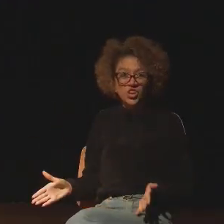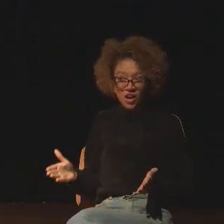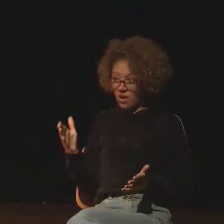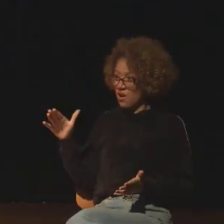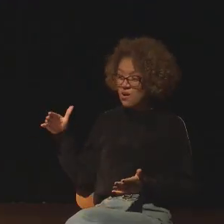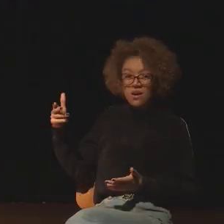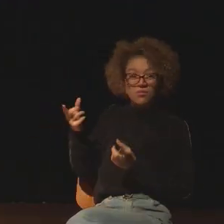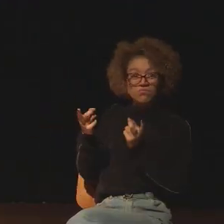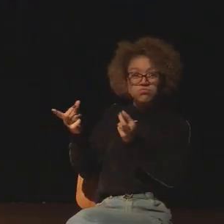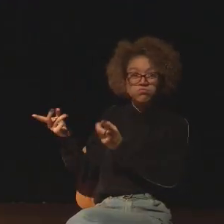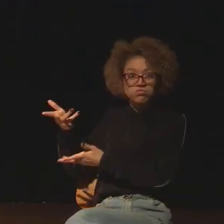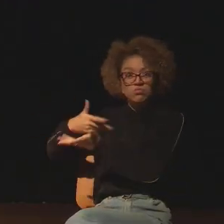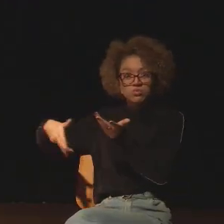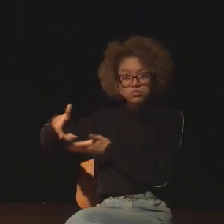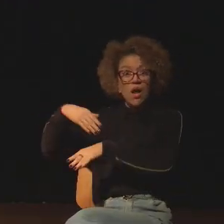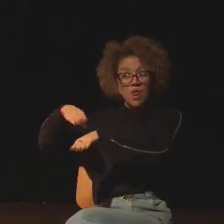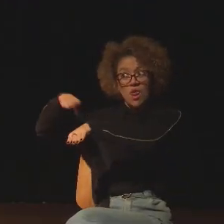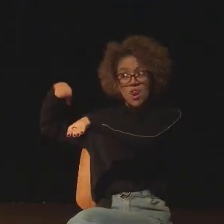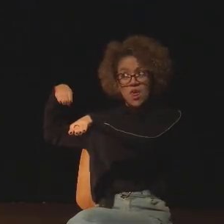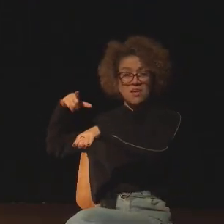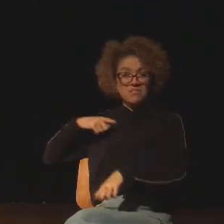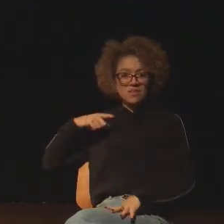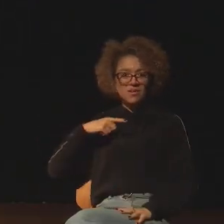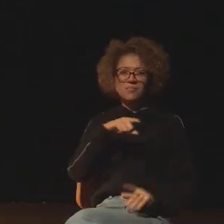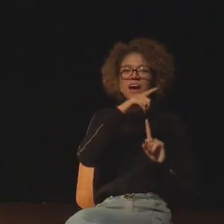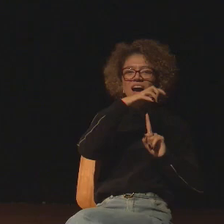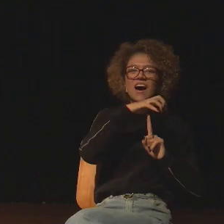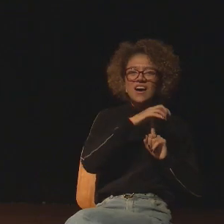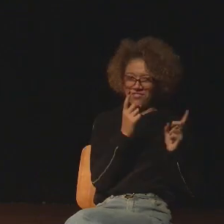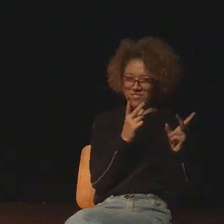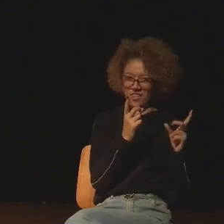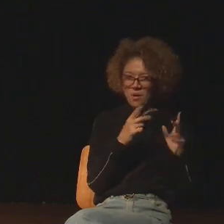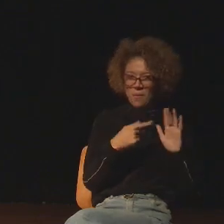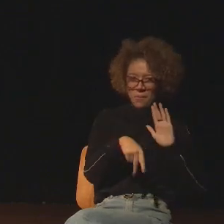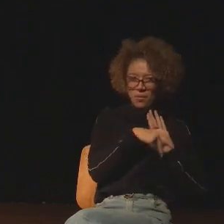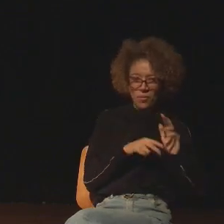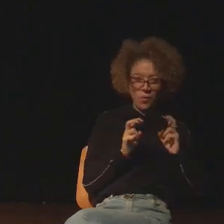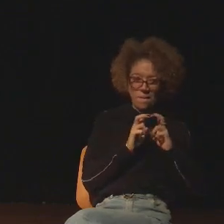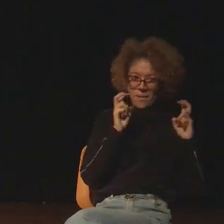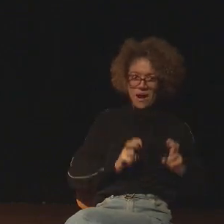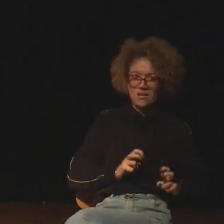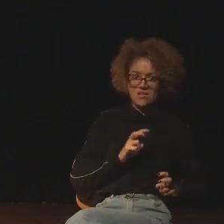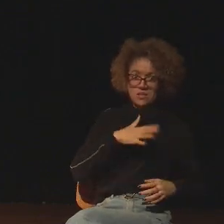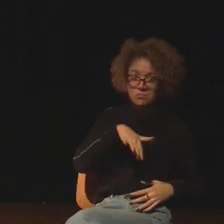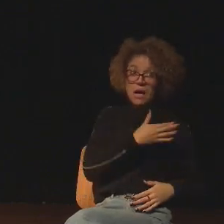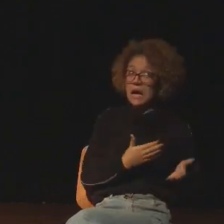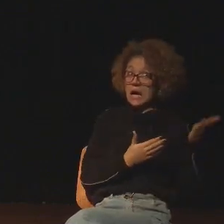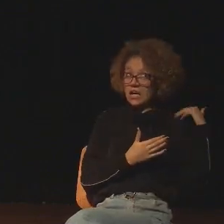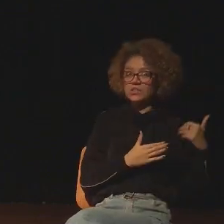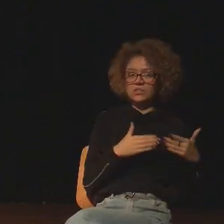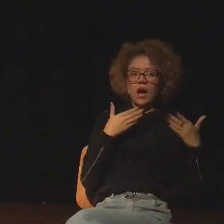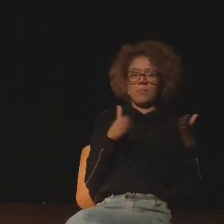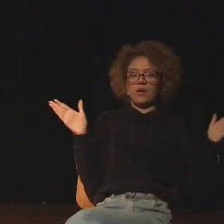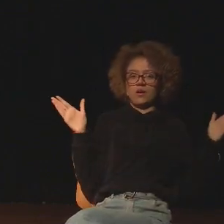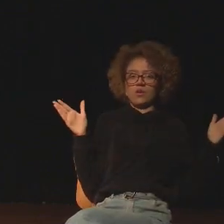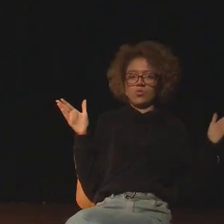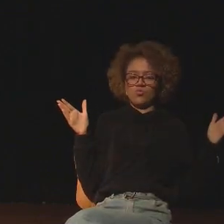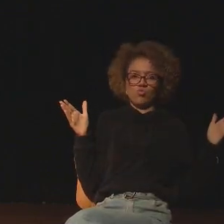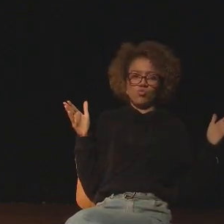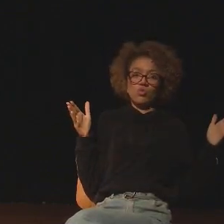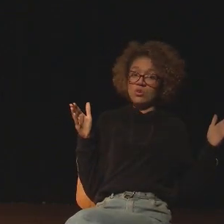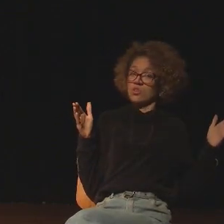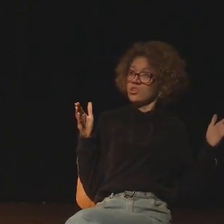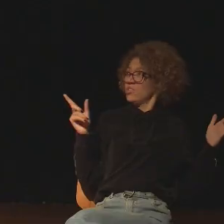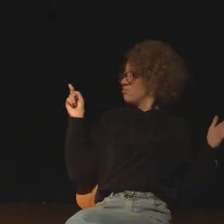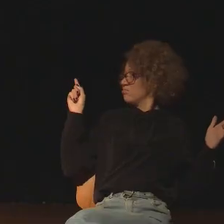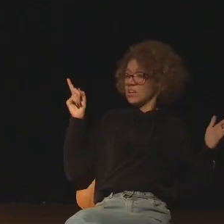quadrilhado congestionado. A Feira do MASP, que eu acho que ela tinha muito mais espaço, talvez até num espaço como esse fosse mais